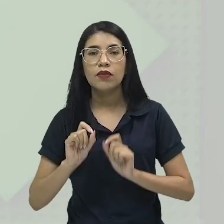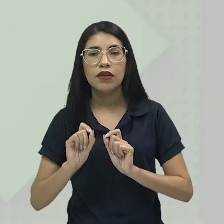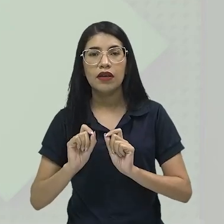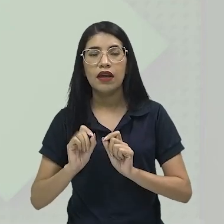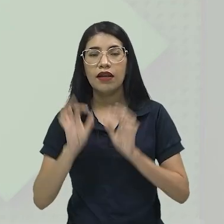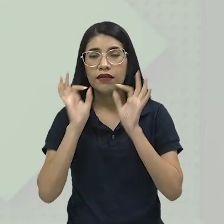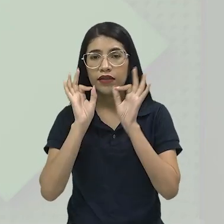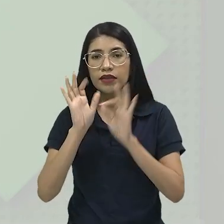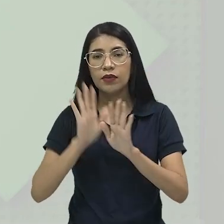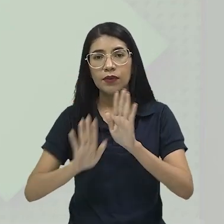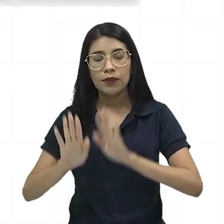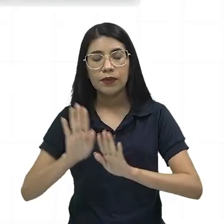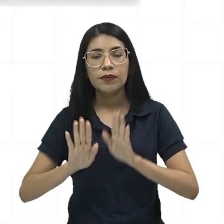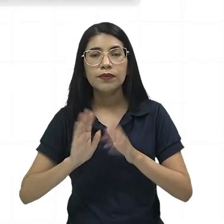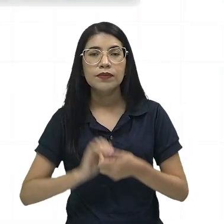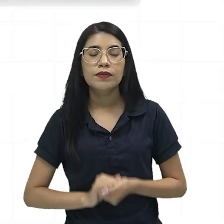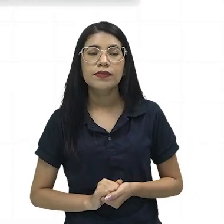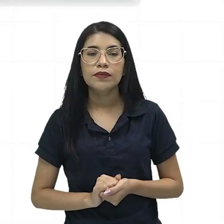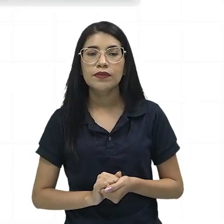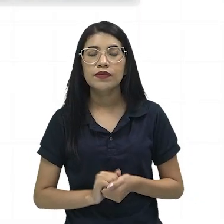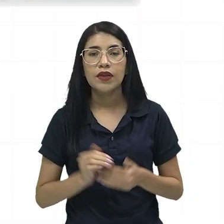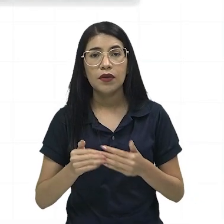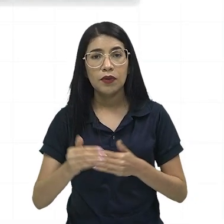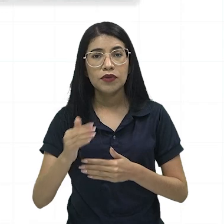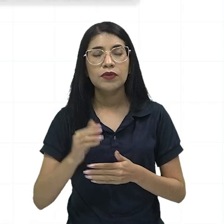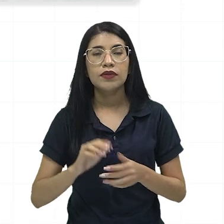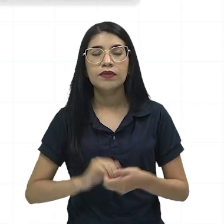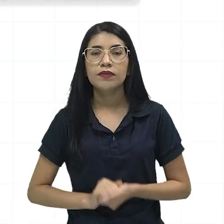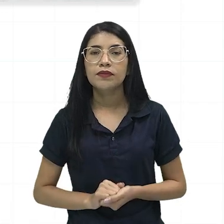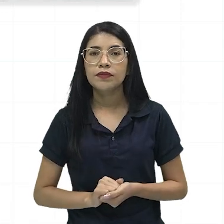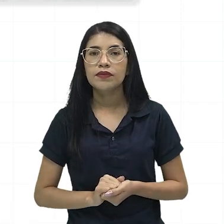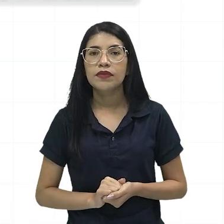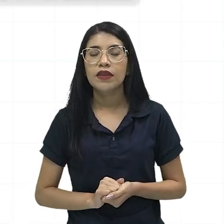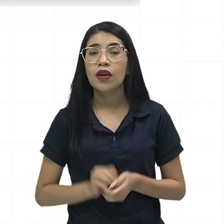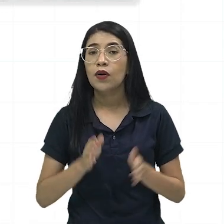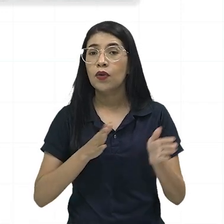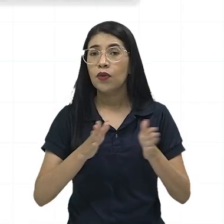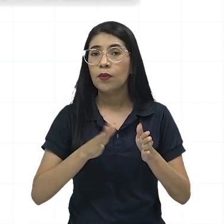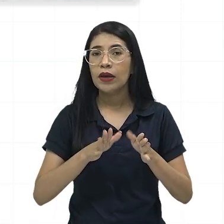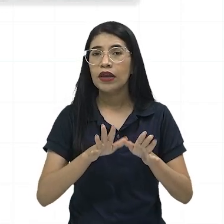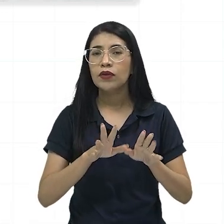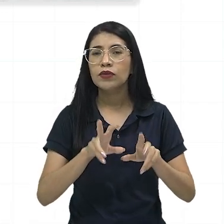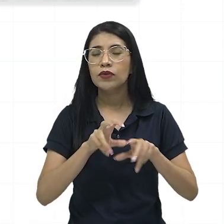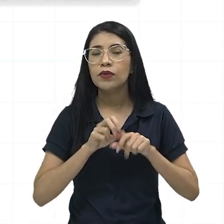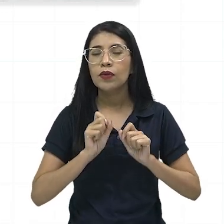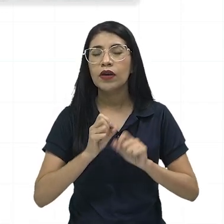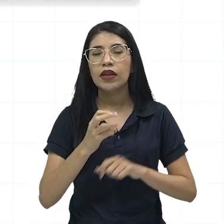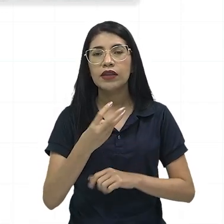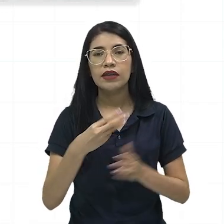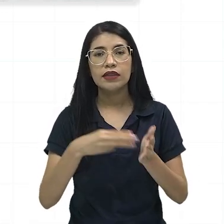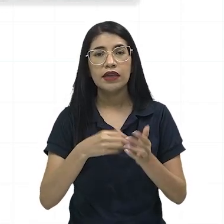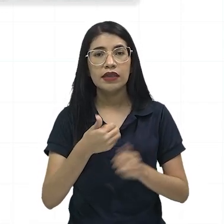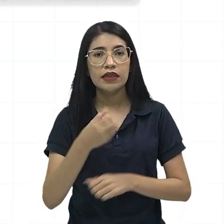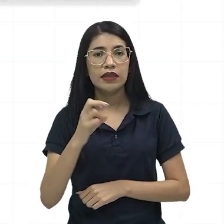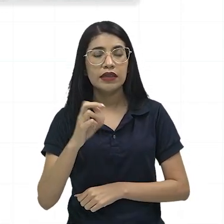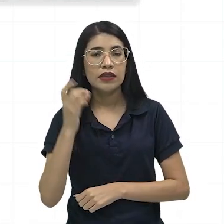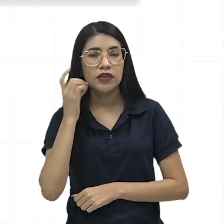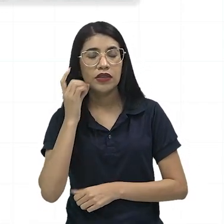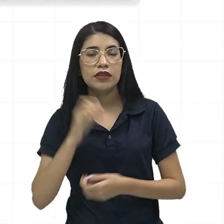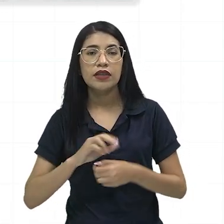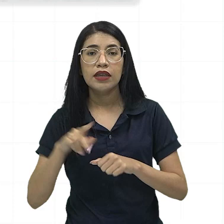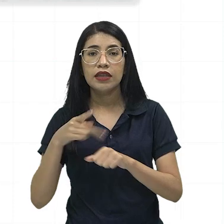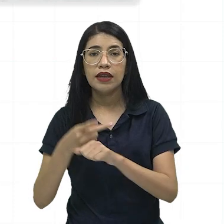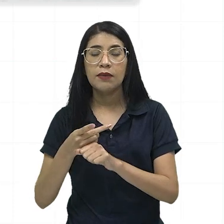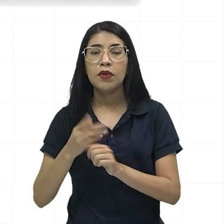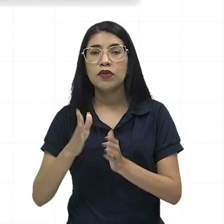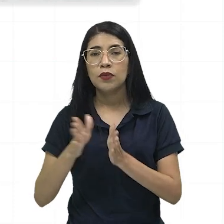cuidado. E aí, avançando, falando sobre a febre amarela, o período de incubação varia de 3 a 15 dias e após o